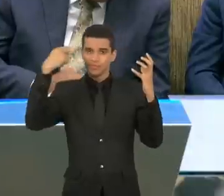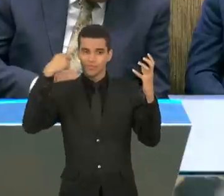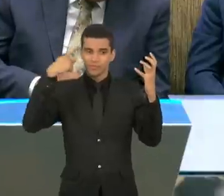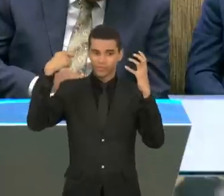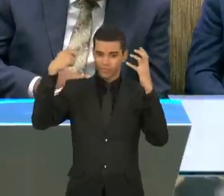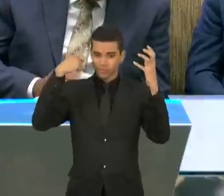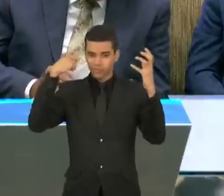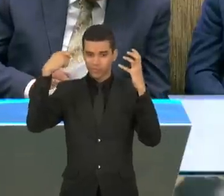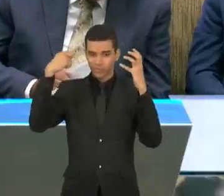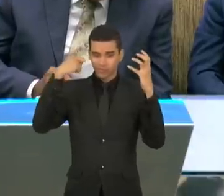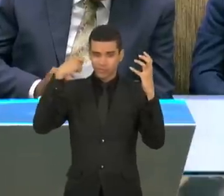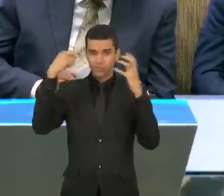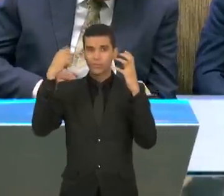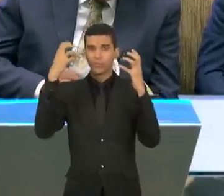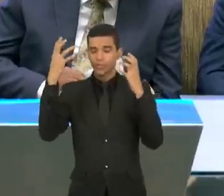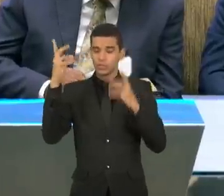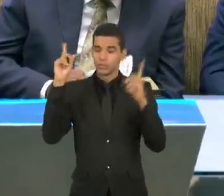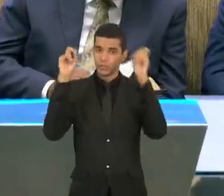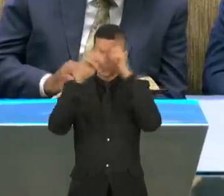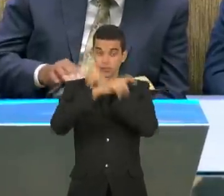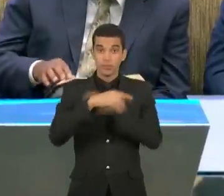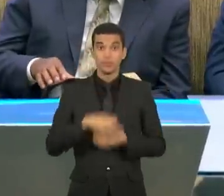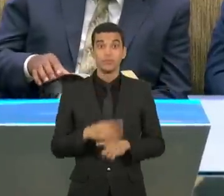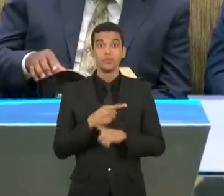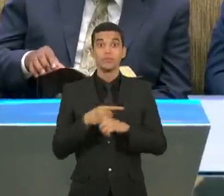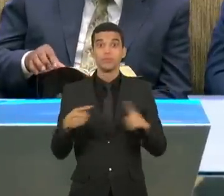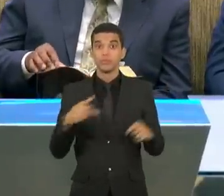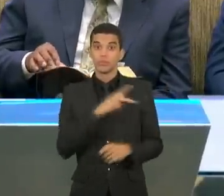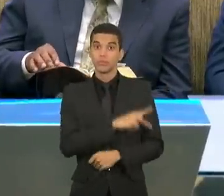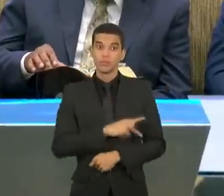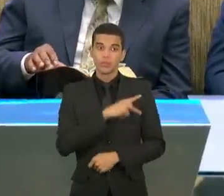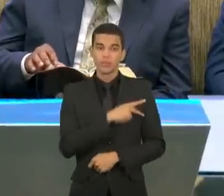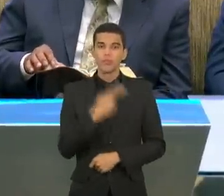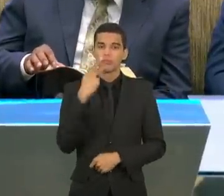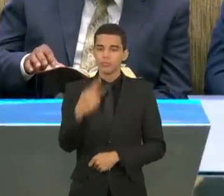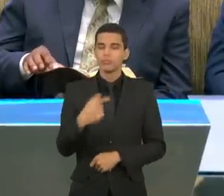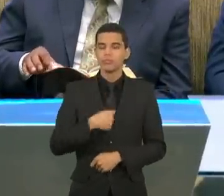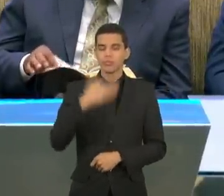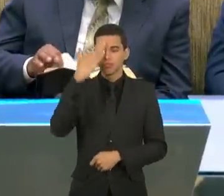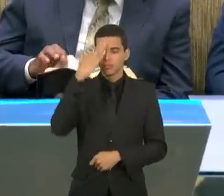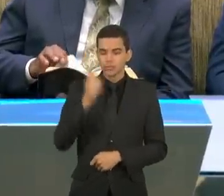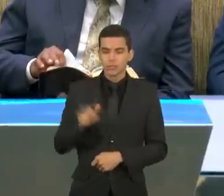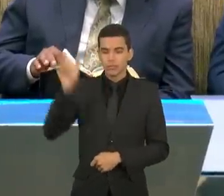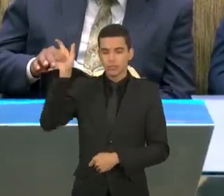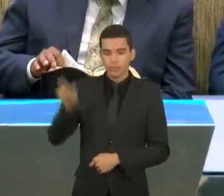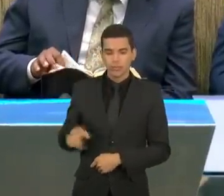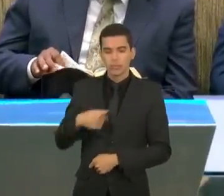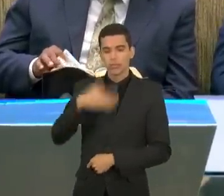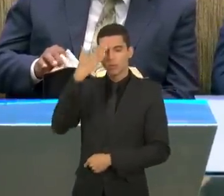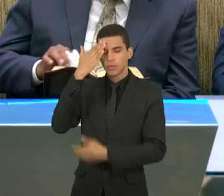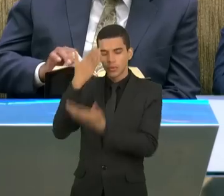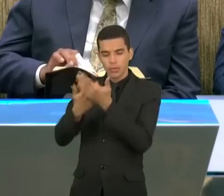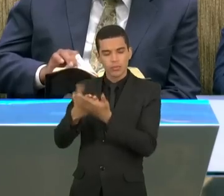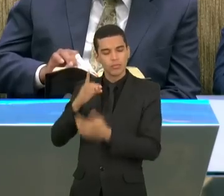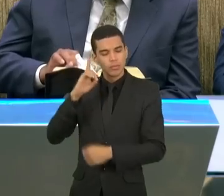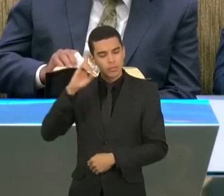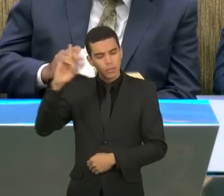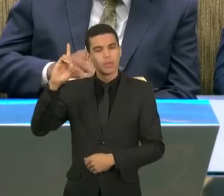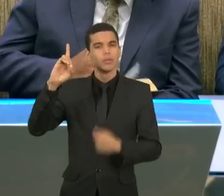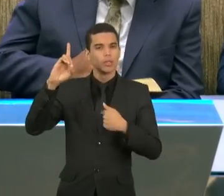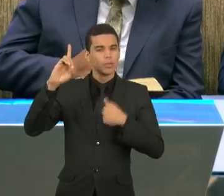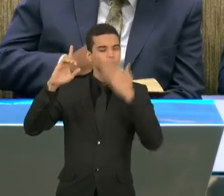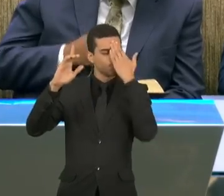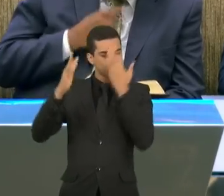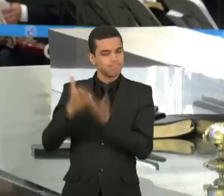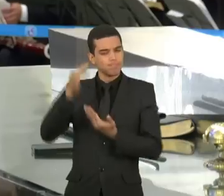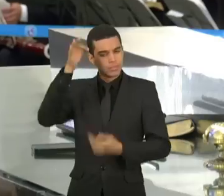do versículo: porque eu sei em quem tenho crido, e estou certo, e estou certo, e